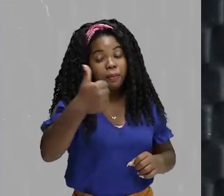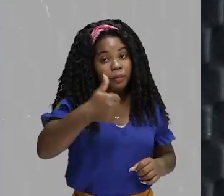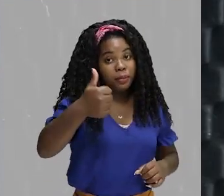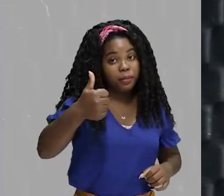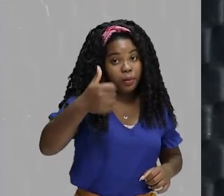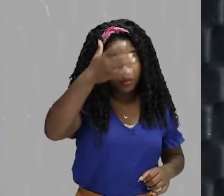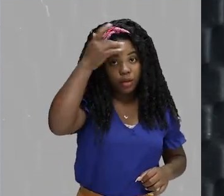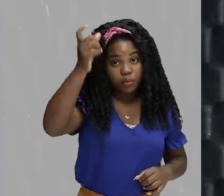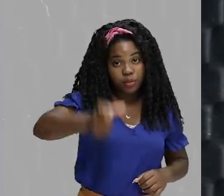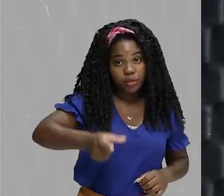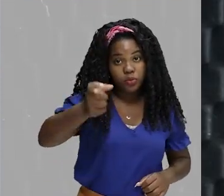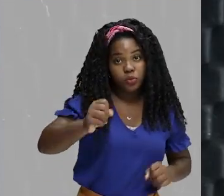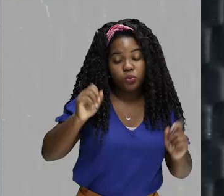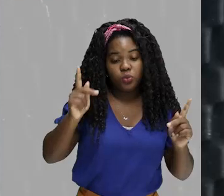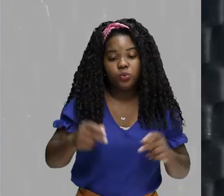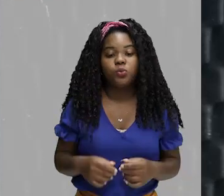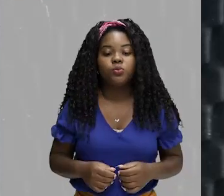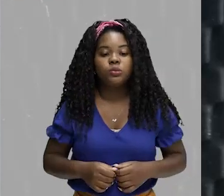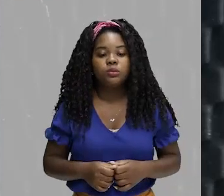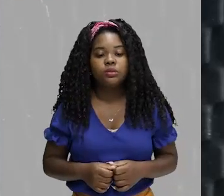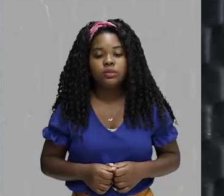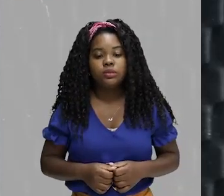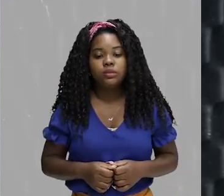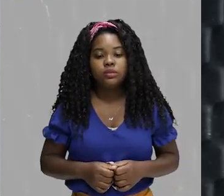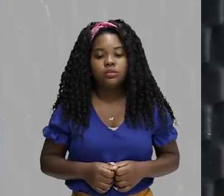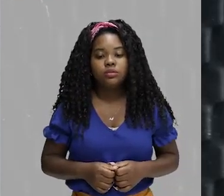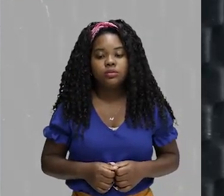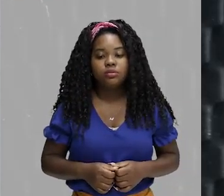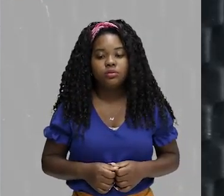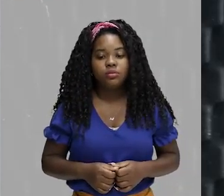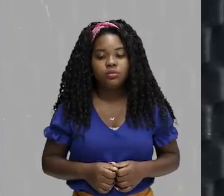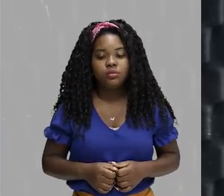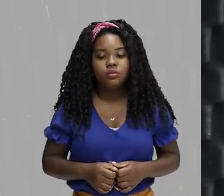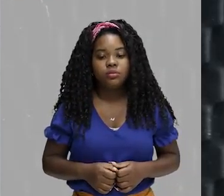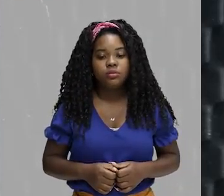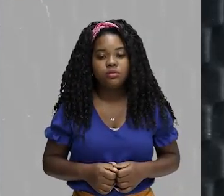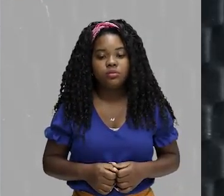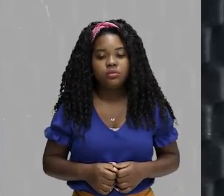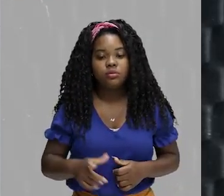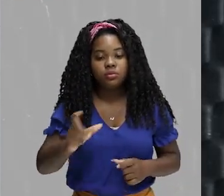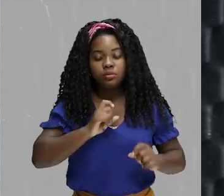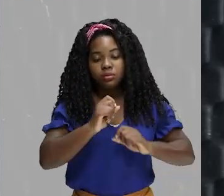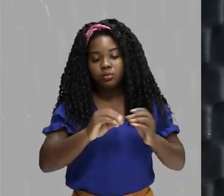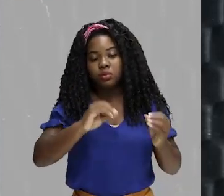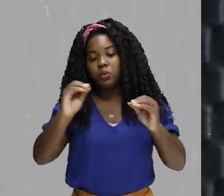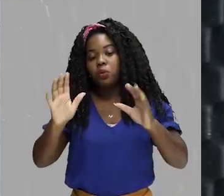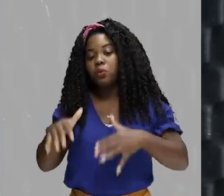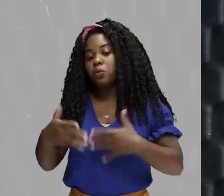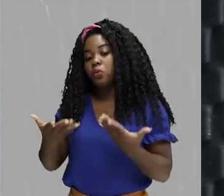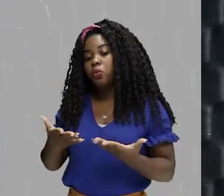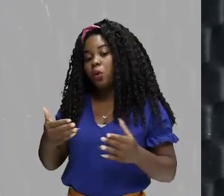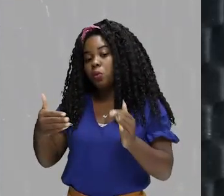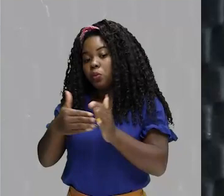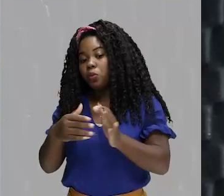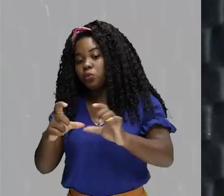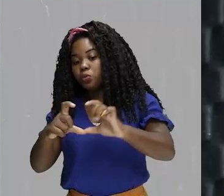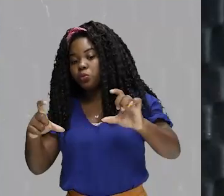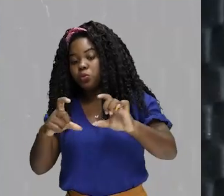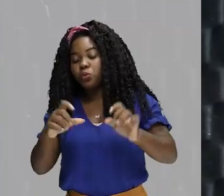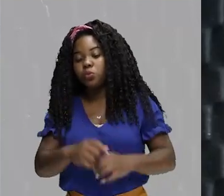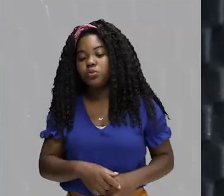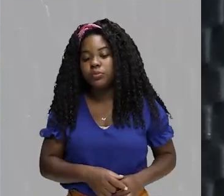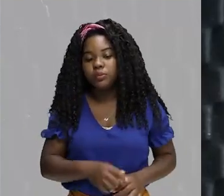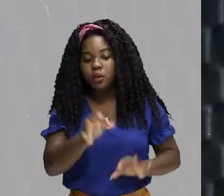conjugação. Hablar, estar, cantar e cenar. Então, eu vou colocar qual terminação na hora de